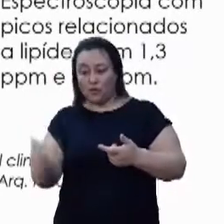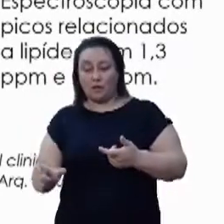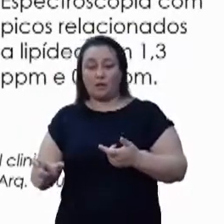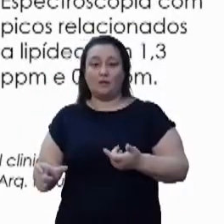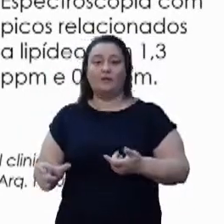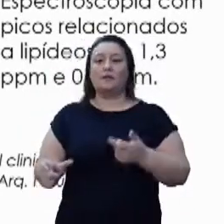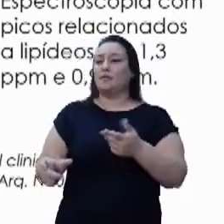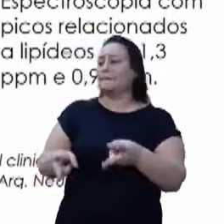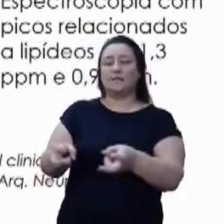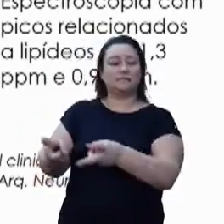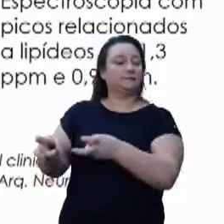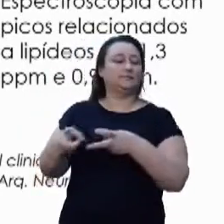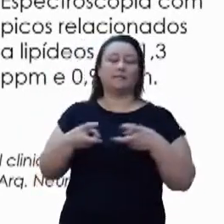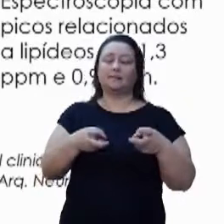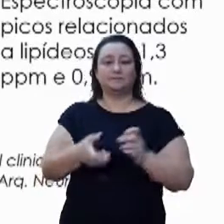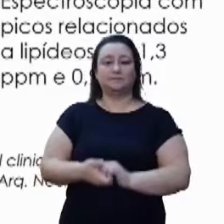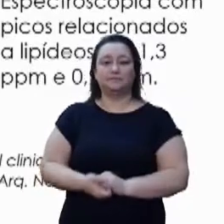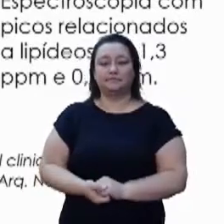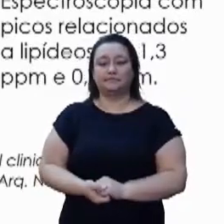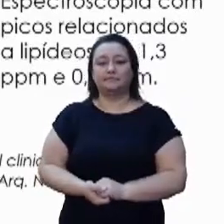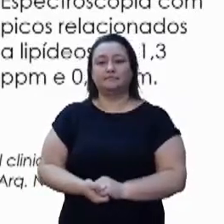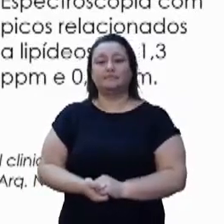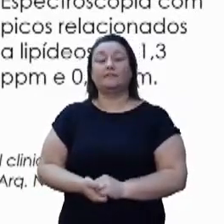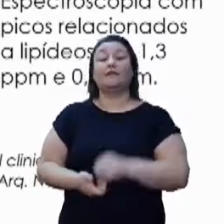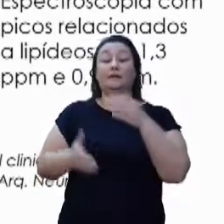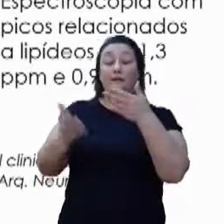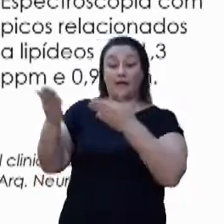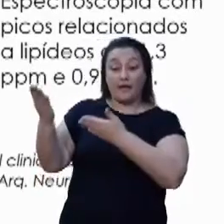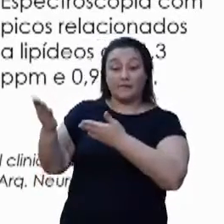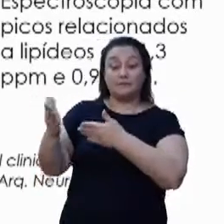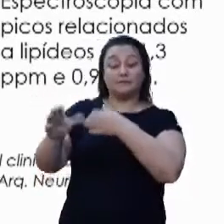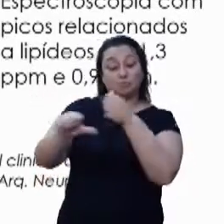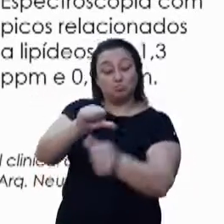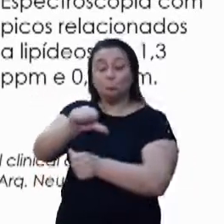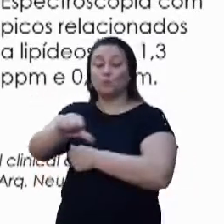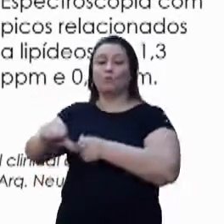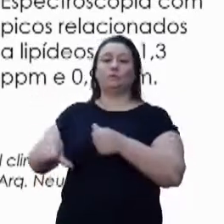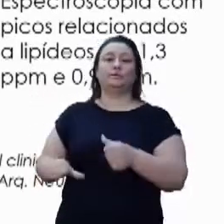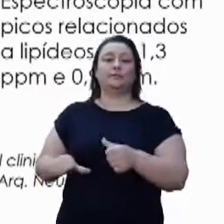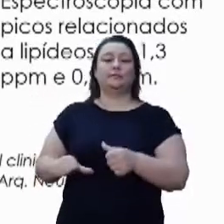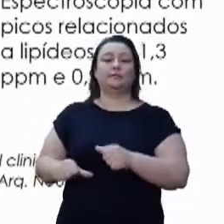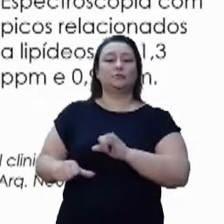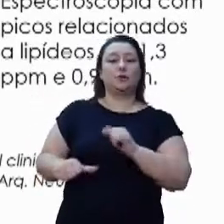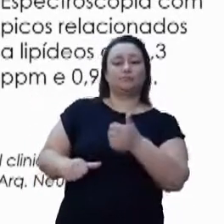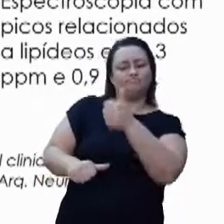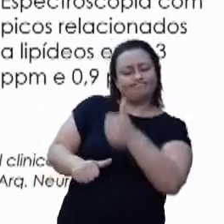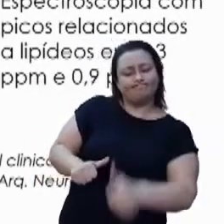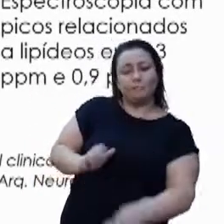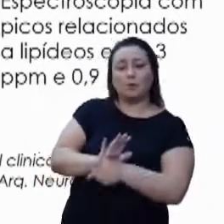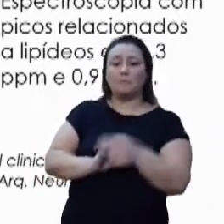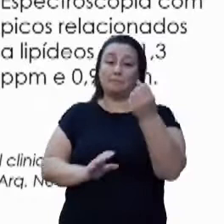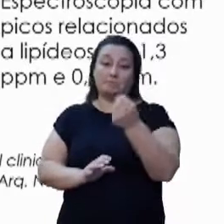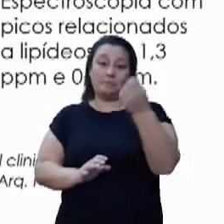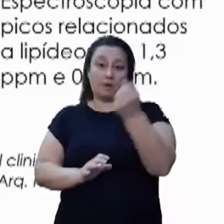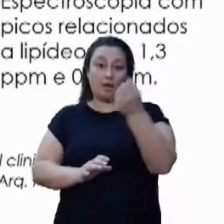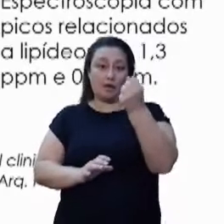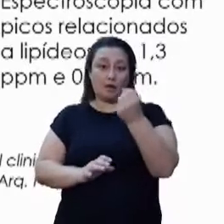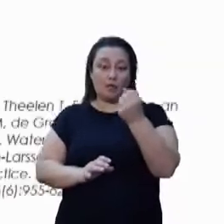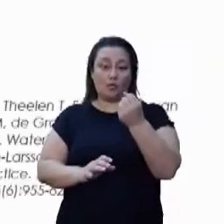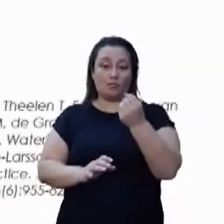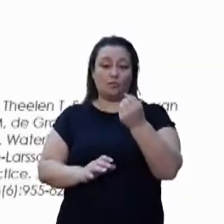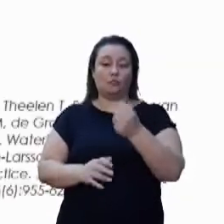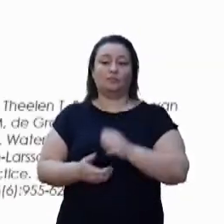normalmente nas espectroscopias. E essa alteração da espectroscopia apenas quando analisada a substância branca, na região